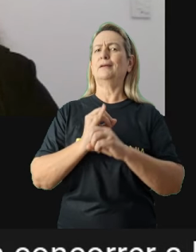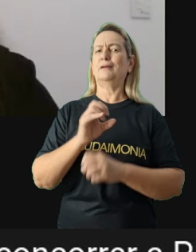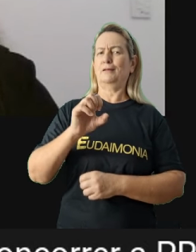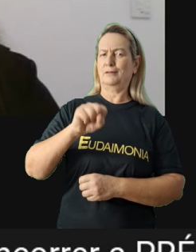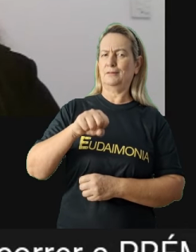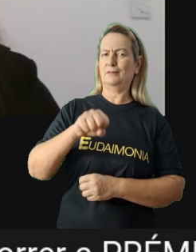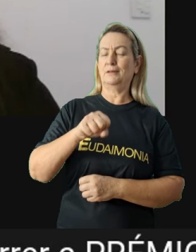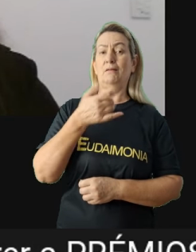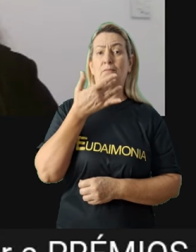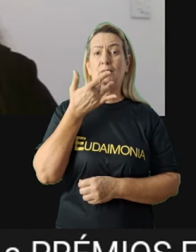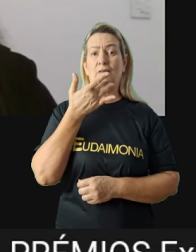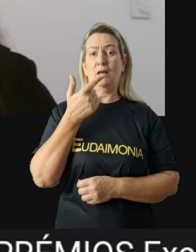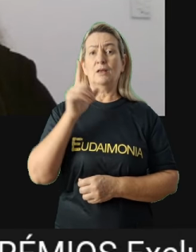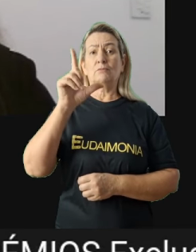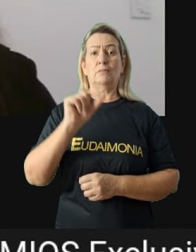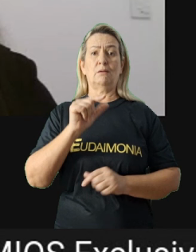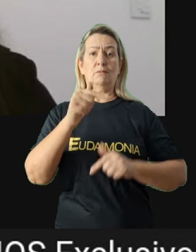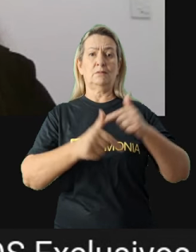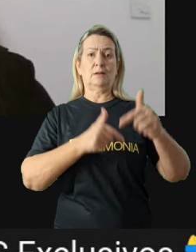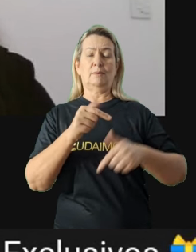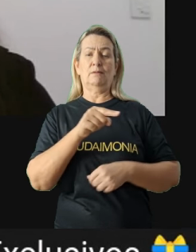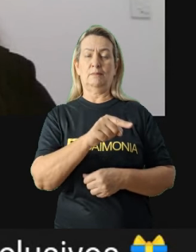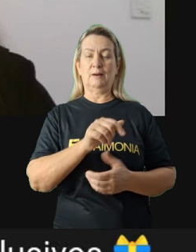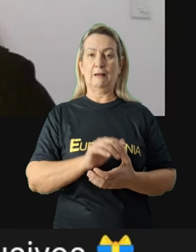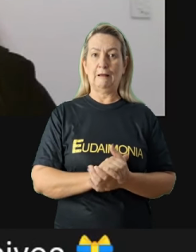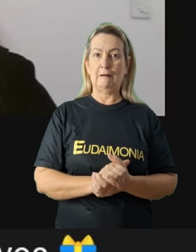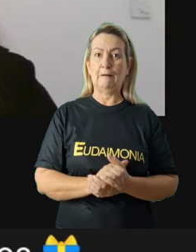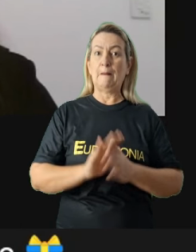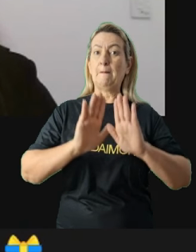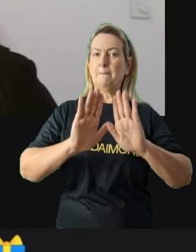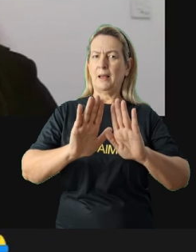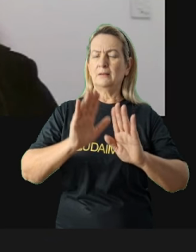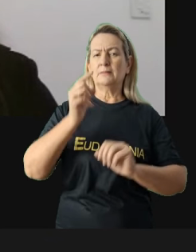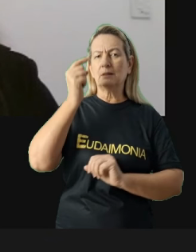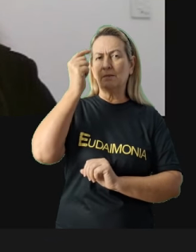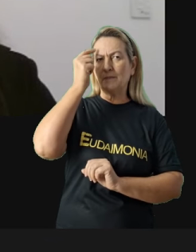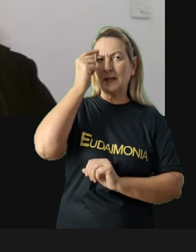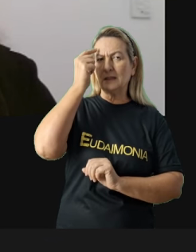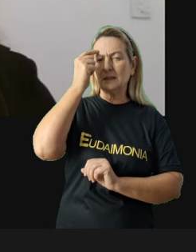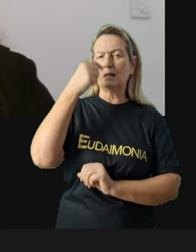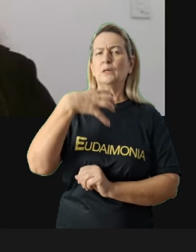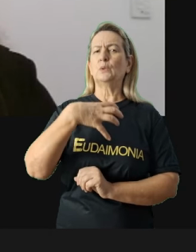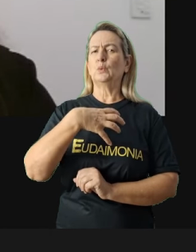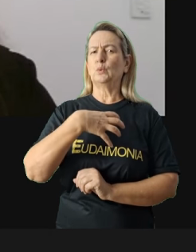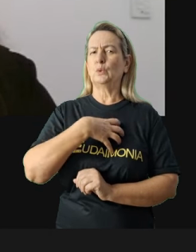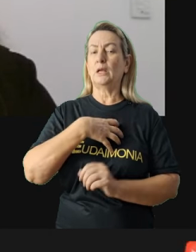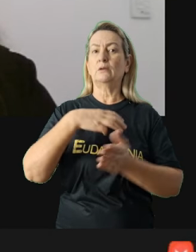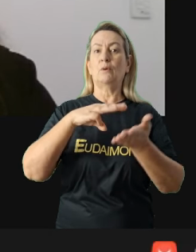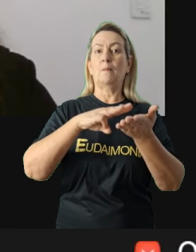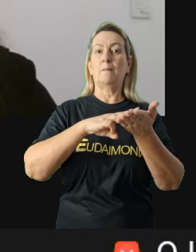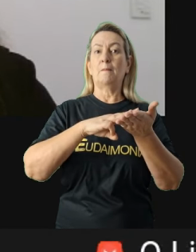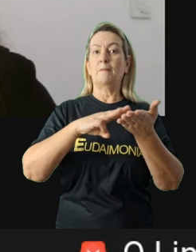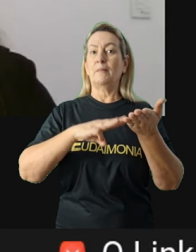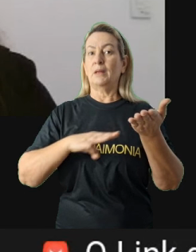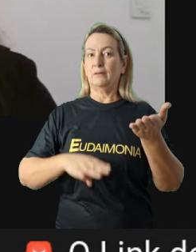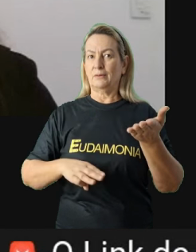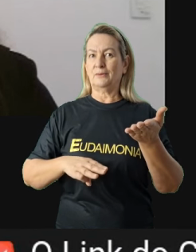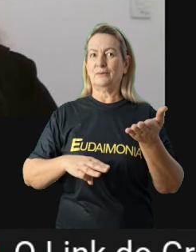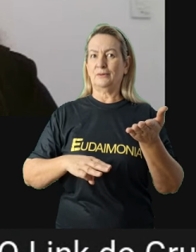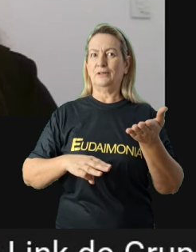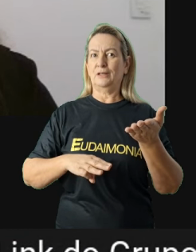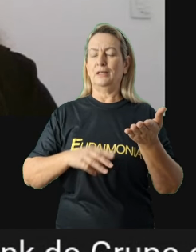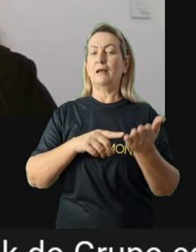mesmo buscar, né, o que é mais fácil, o que vai dar menos trabalho. E, por outro lado, a gente precisa pensar em